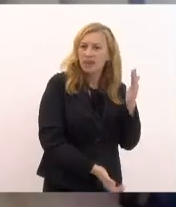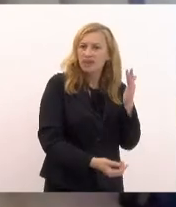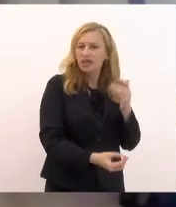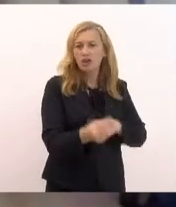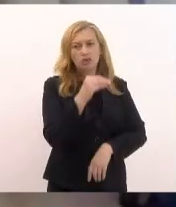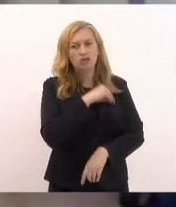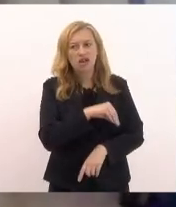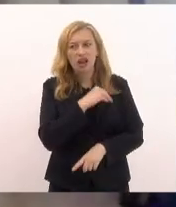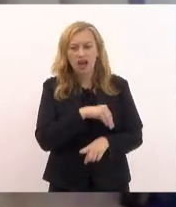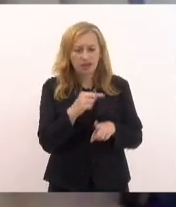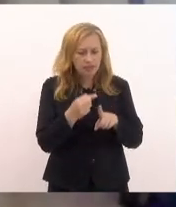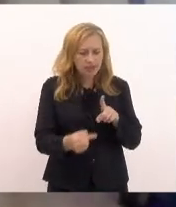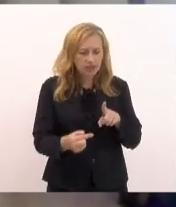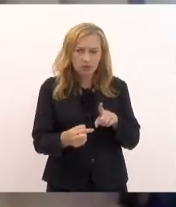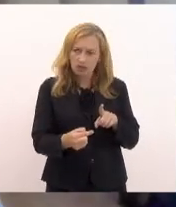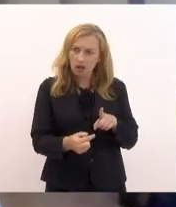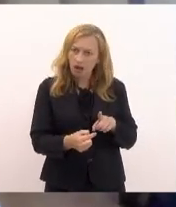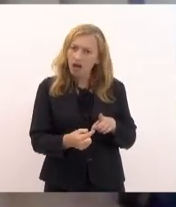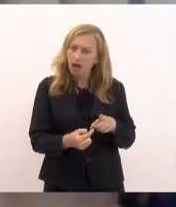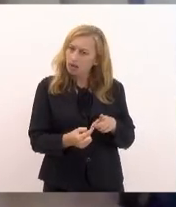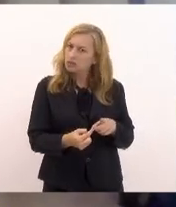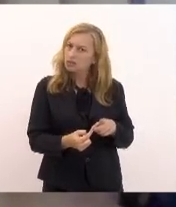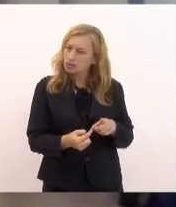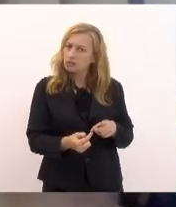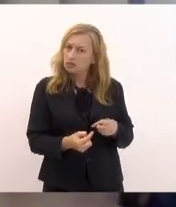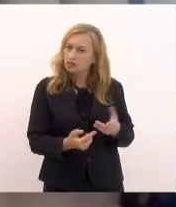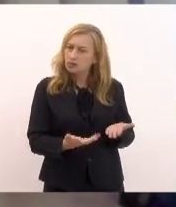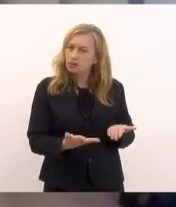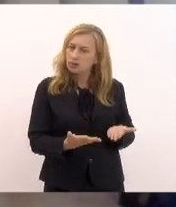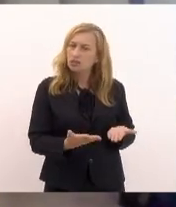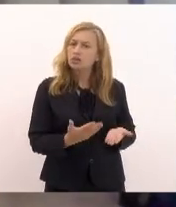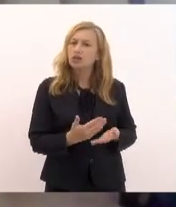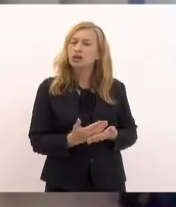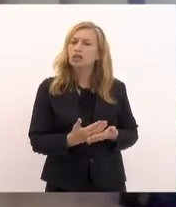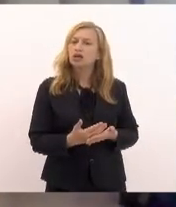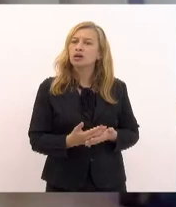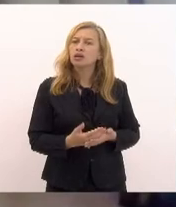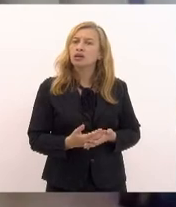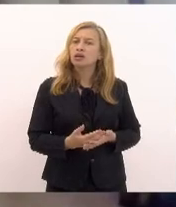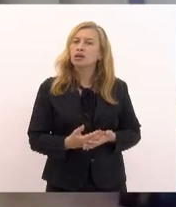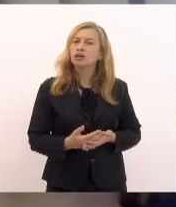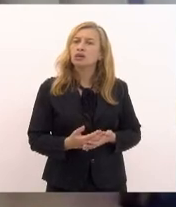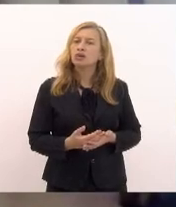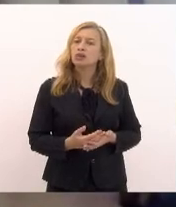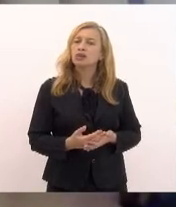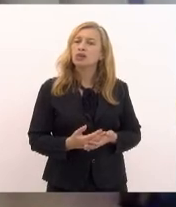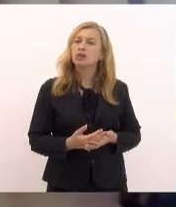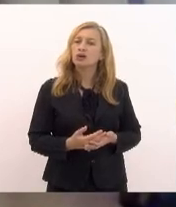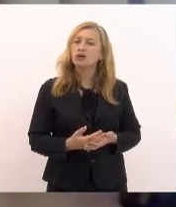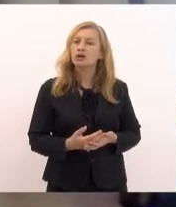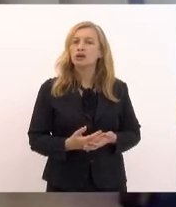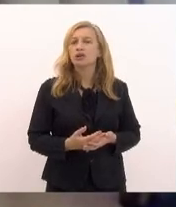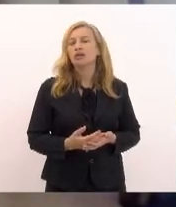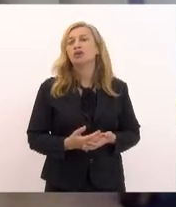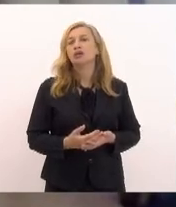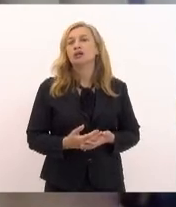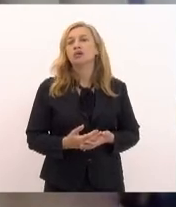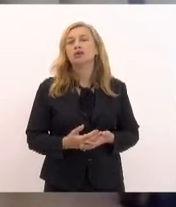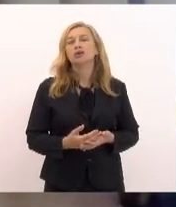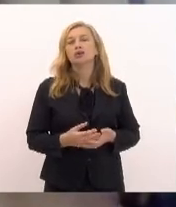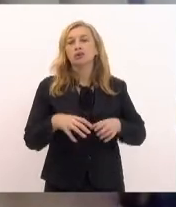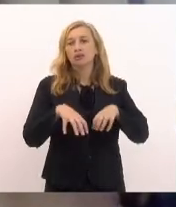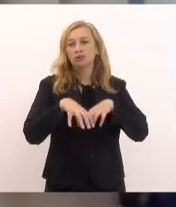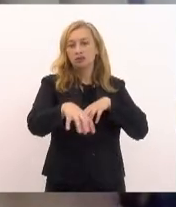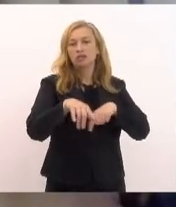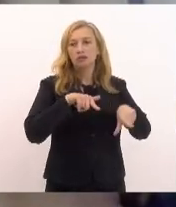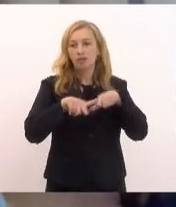salário, que é o que está acontecendo, servidores estão perdendo suas gratificações, né, para garantir o trabalho remoto,